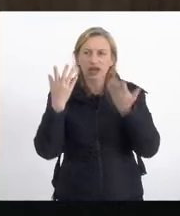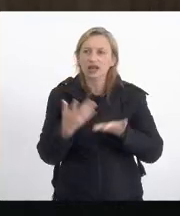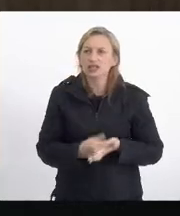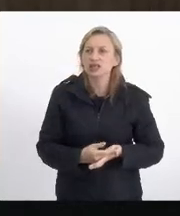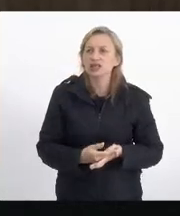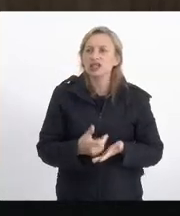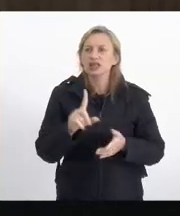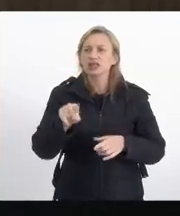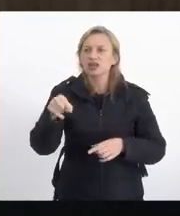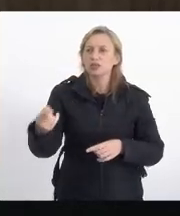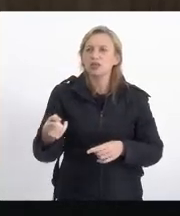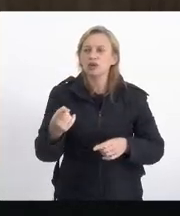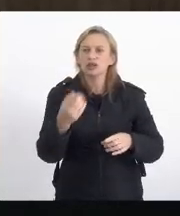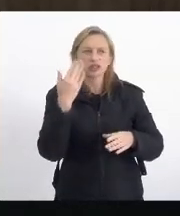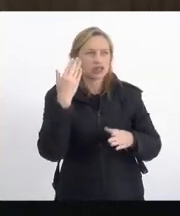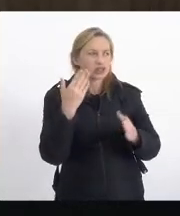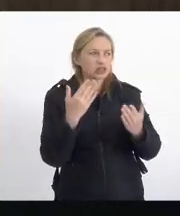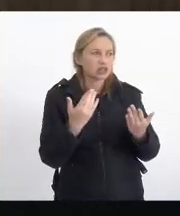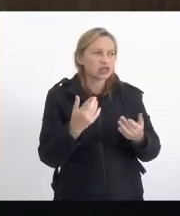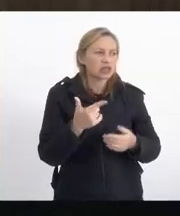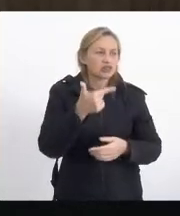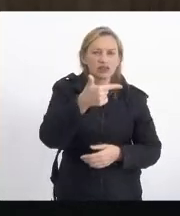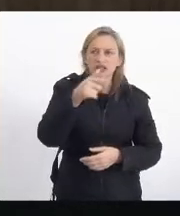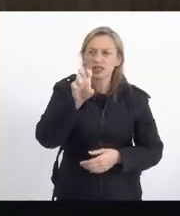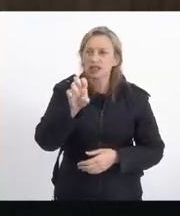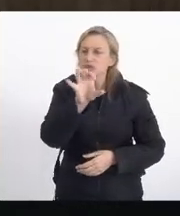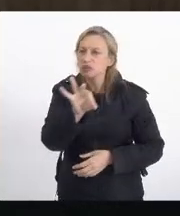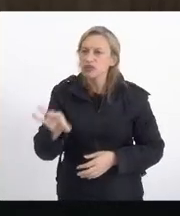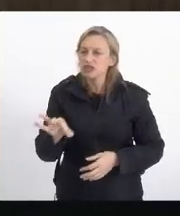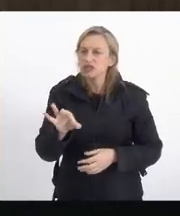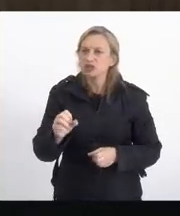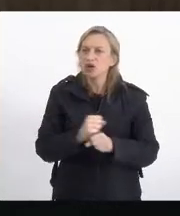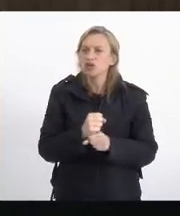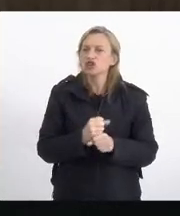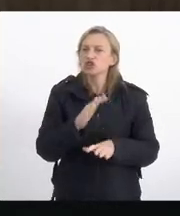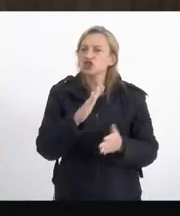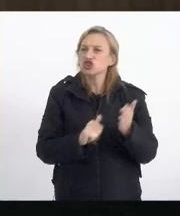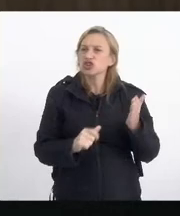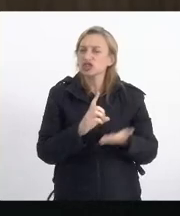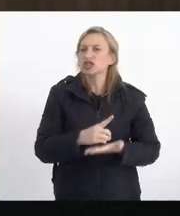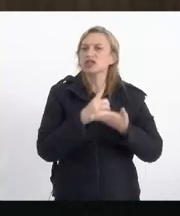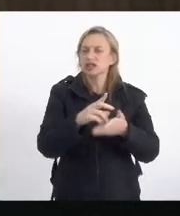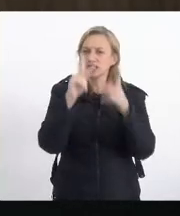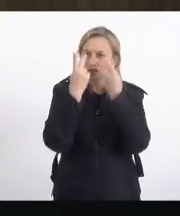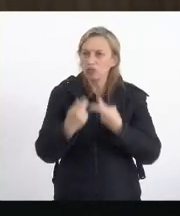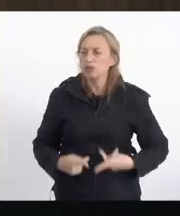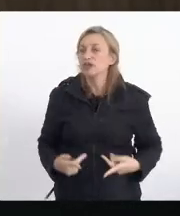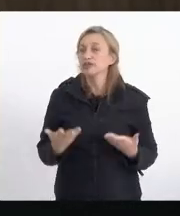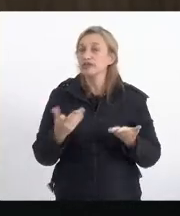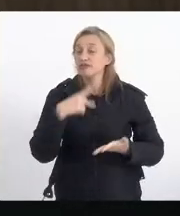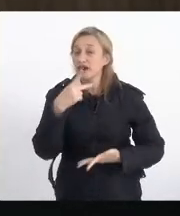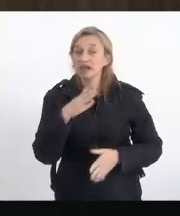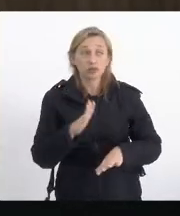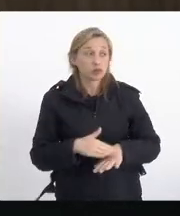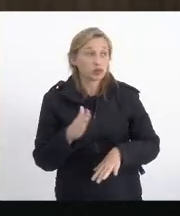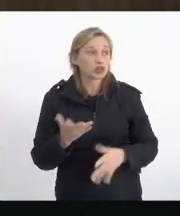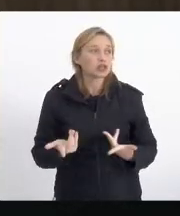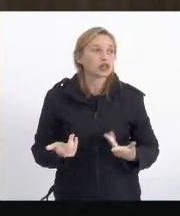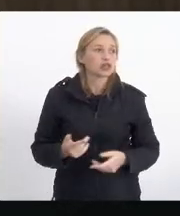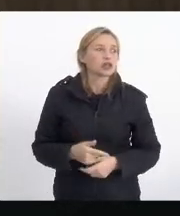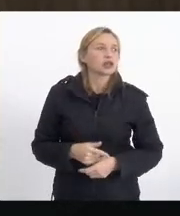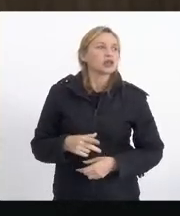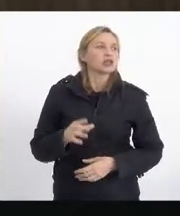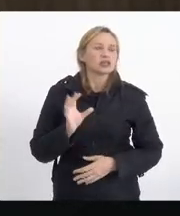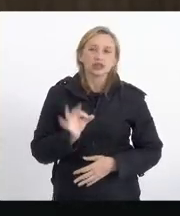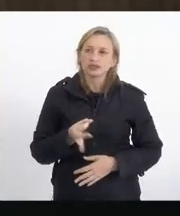uma aplicação de 5% ao ano, tirando a dignidade da pessoa humana, da qual se fala muito. Então nós precisamos